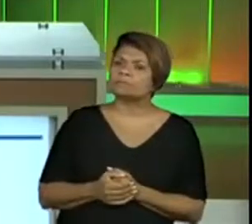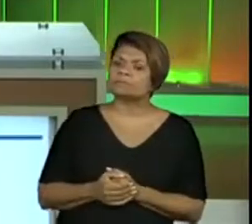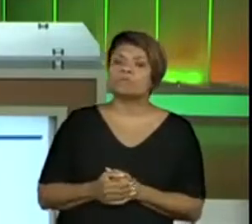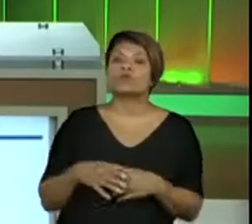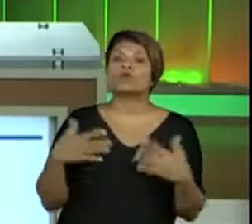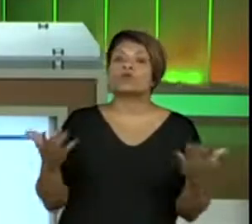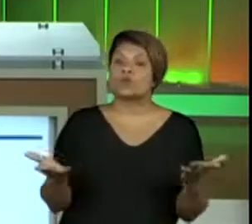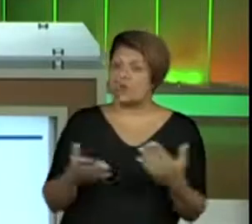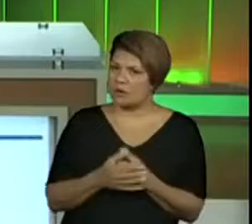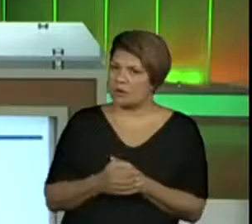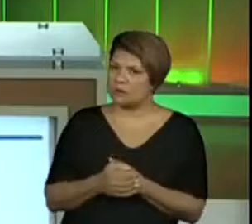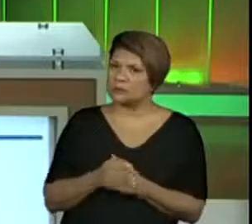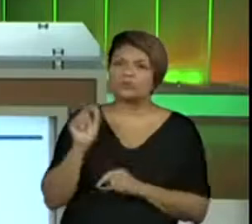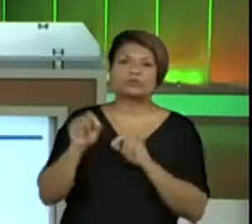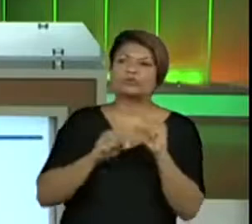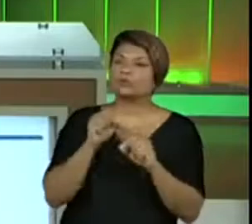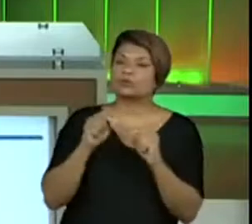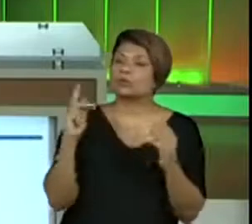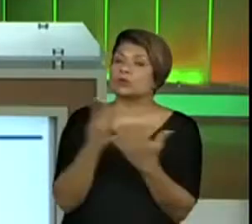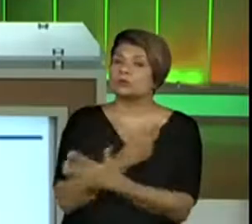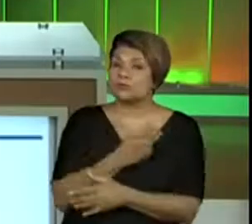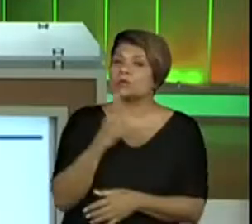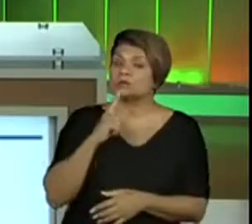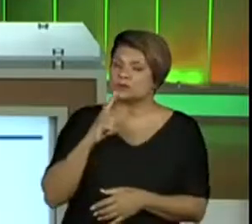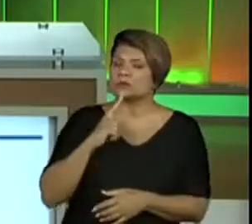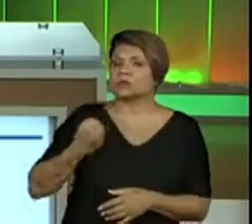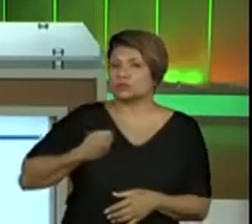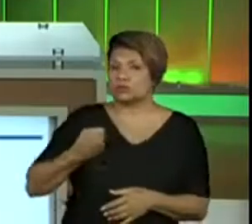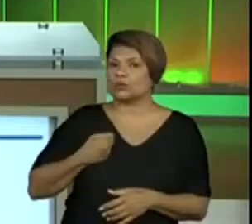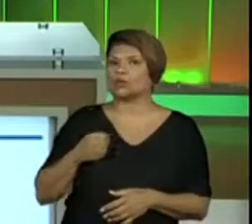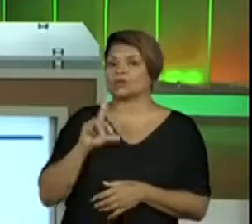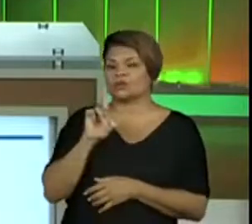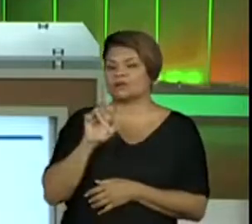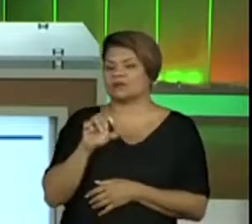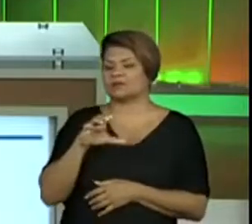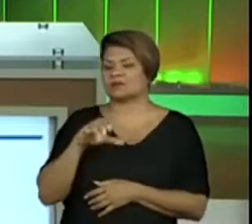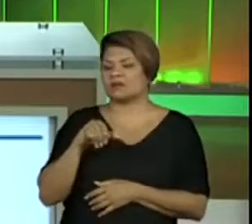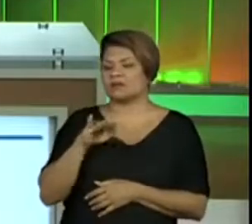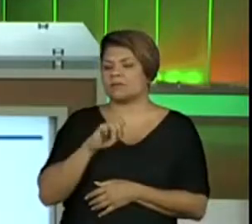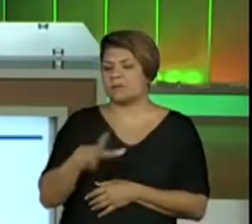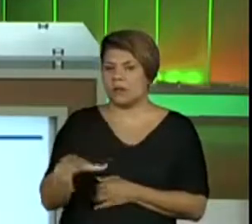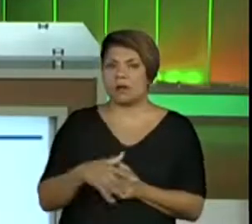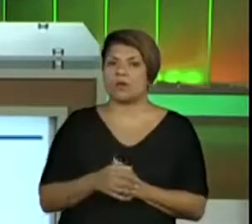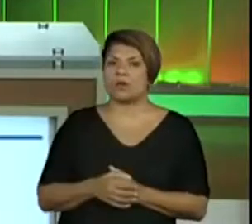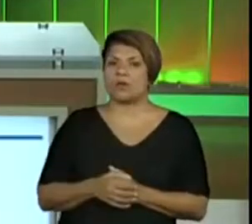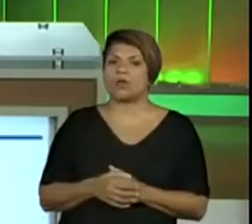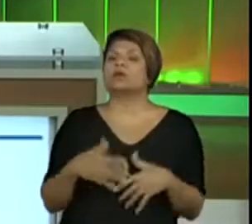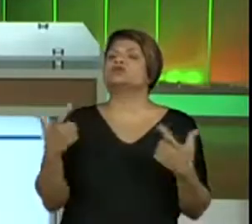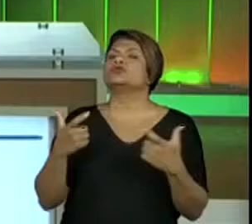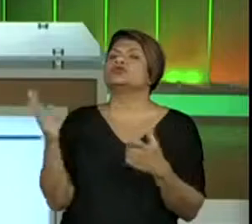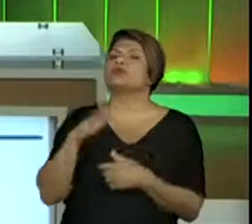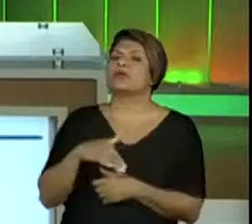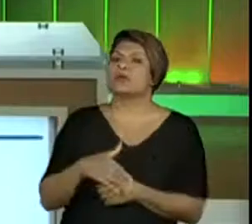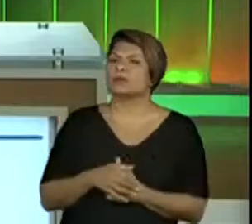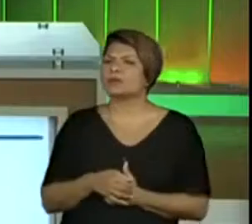Por qual motivo nós temos os números como temos hoje, o sistema decimal organizado como temos? De onde veio